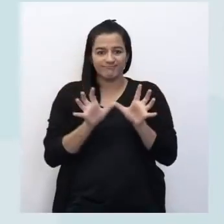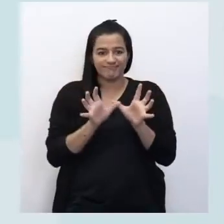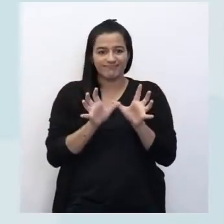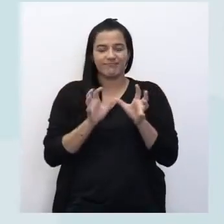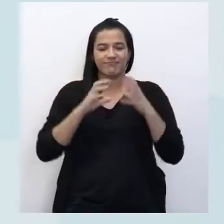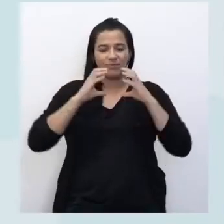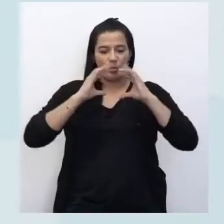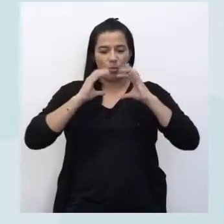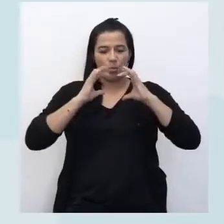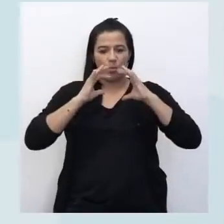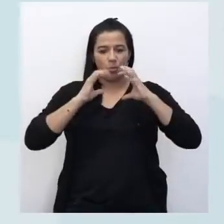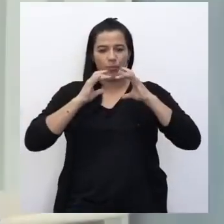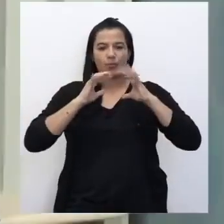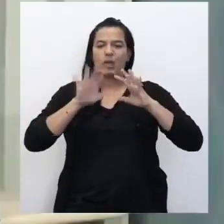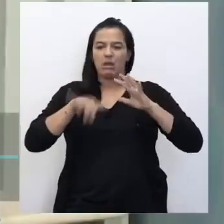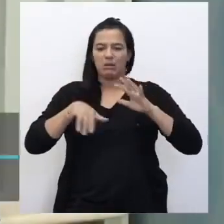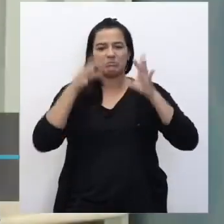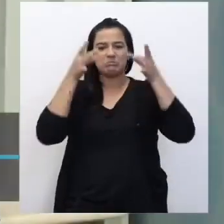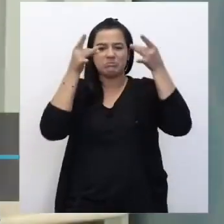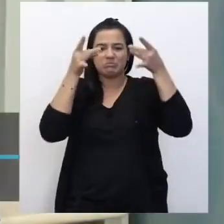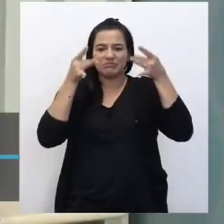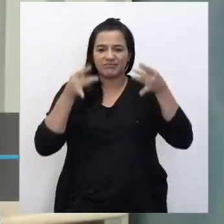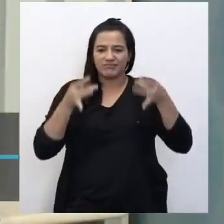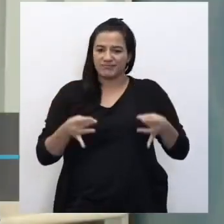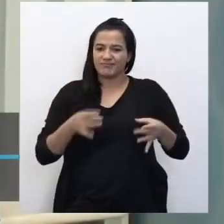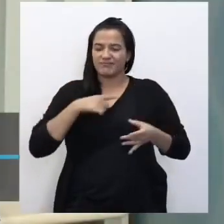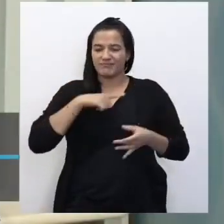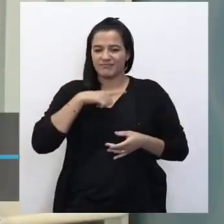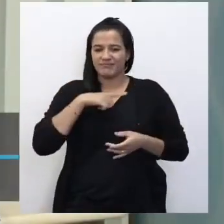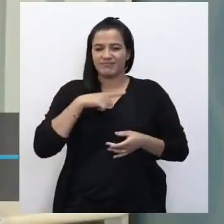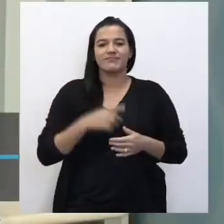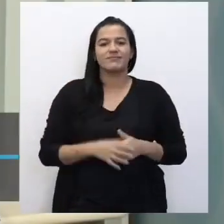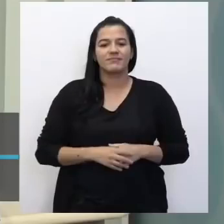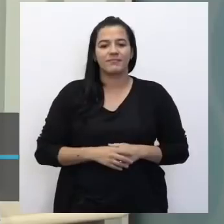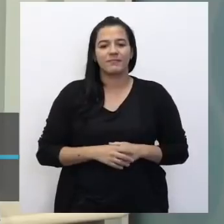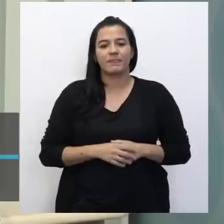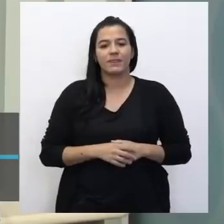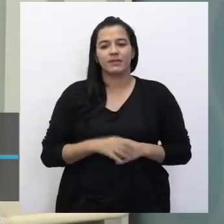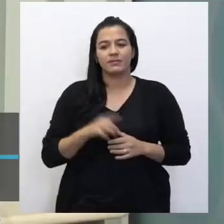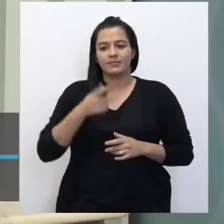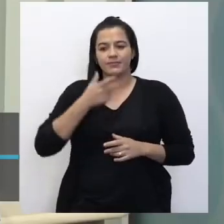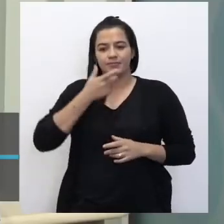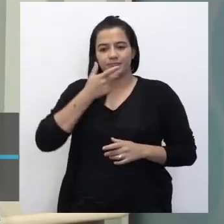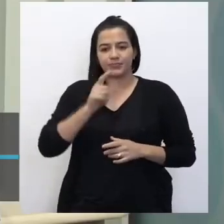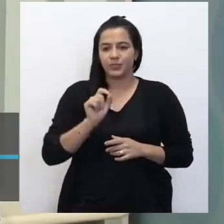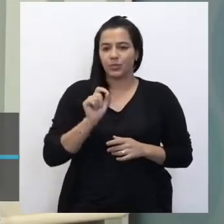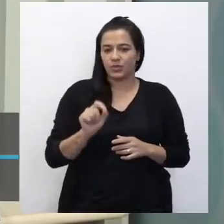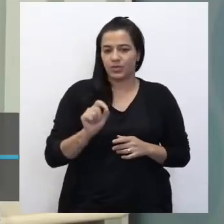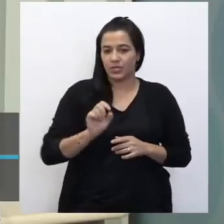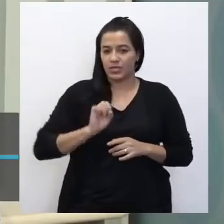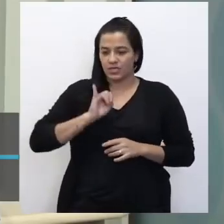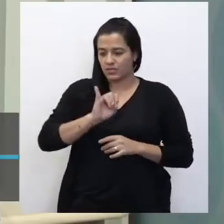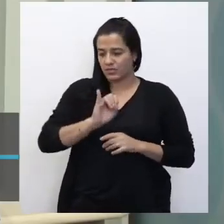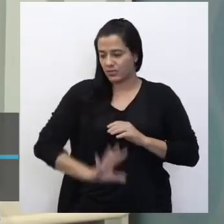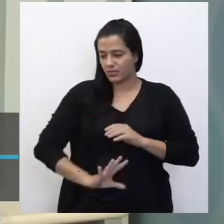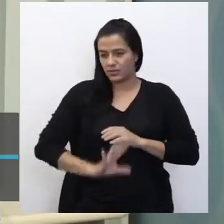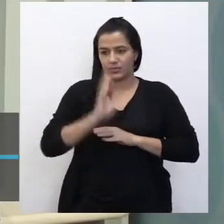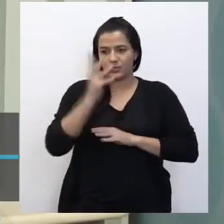vamos convir, né? E aí eles diziam o seguinte: se algum